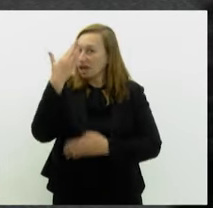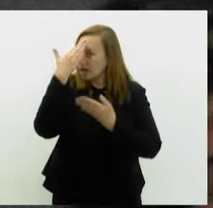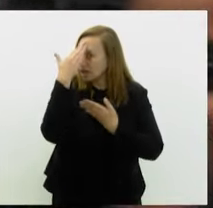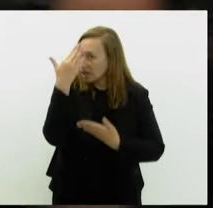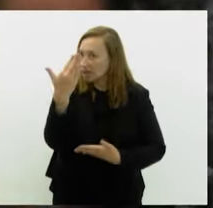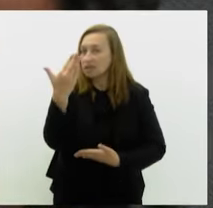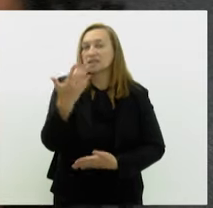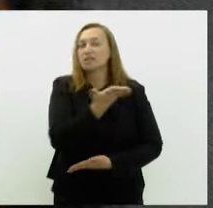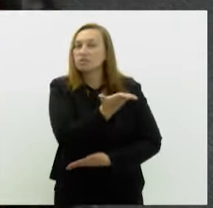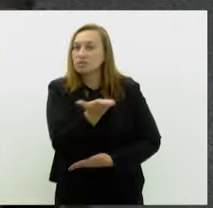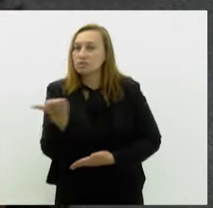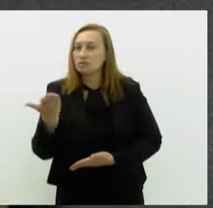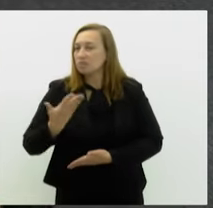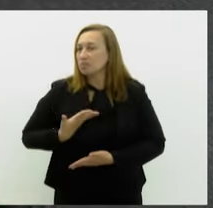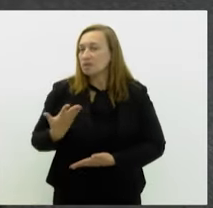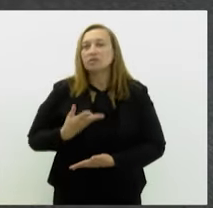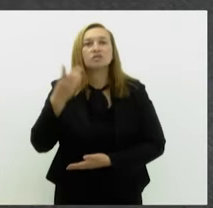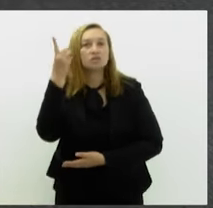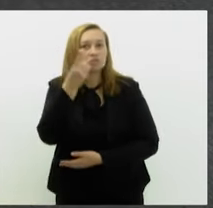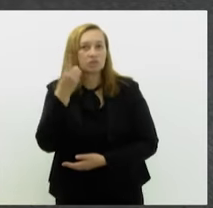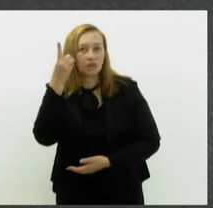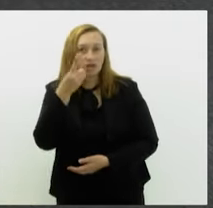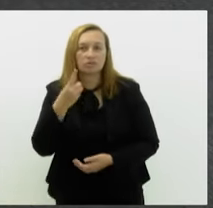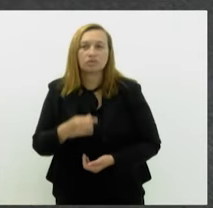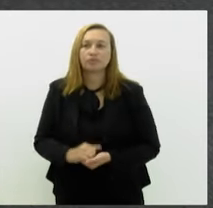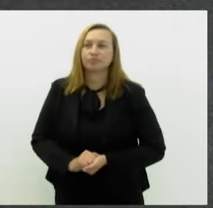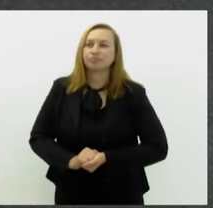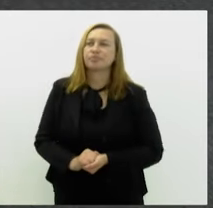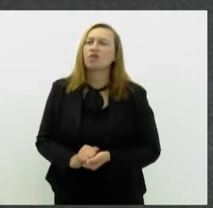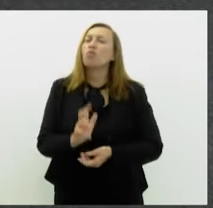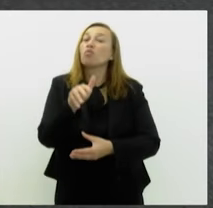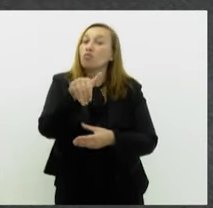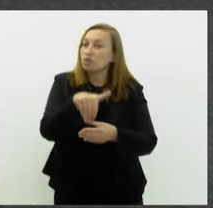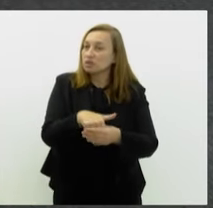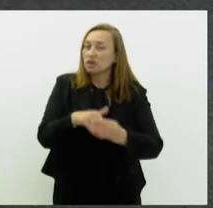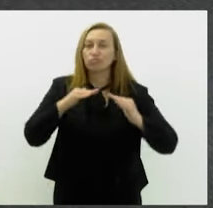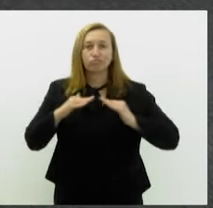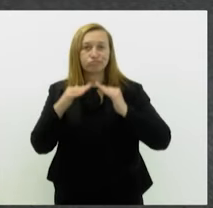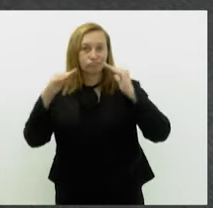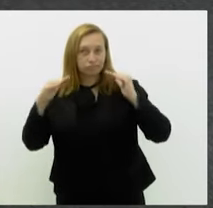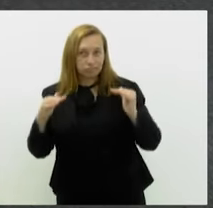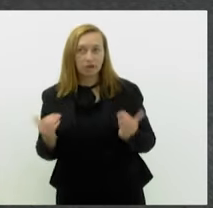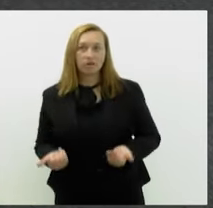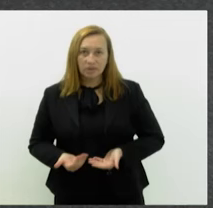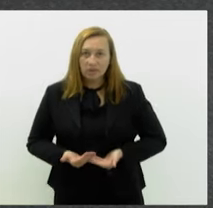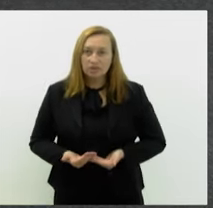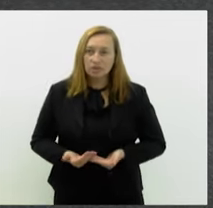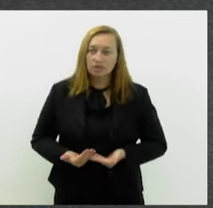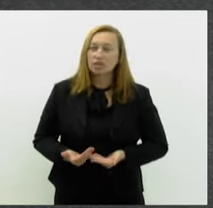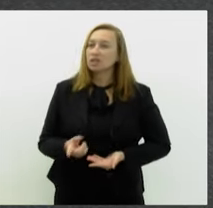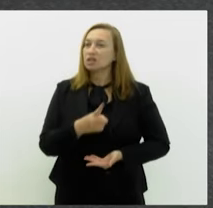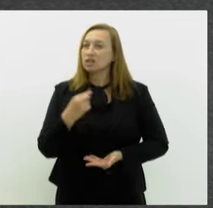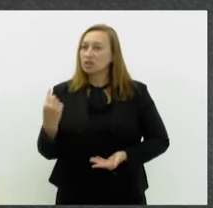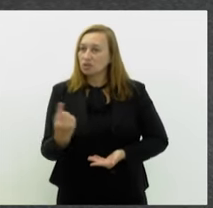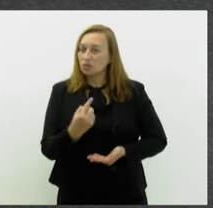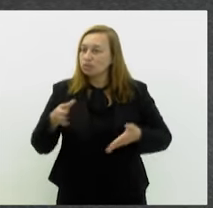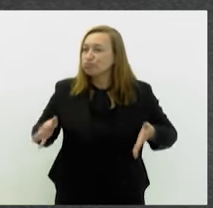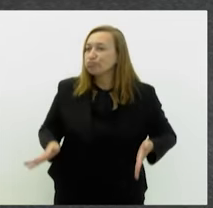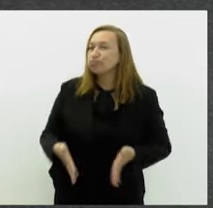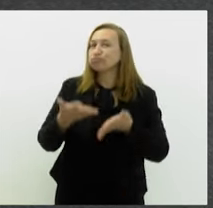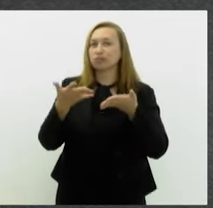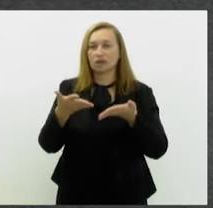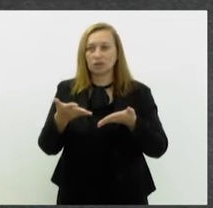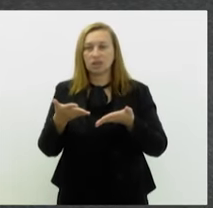agradecer todos os colegas deputados e deputadas que votaram favoravelmente na nossa